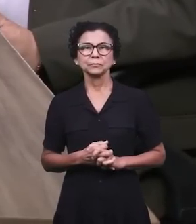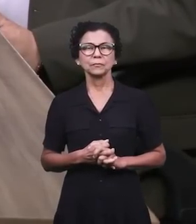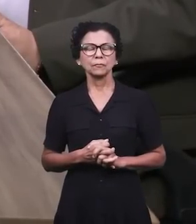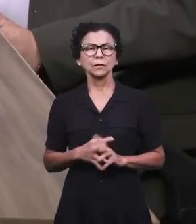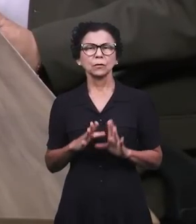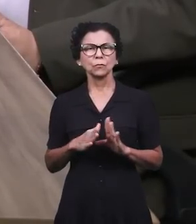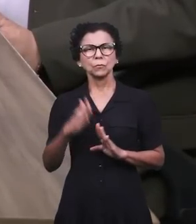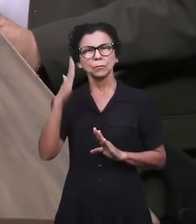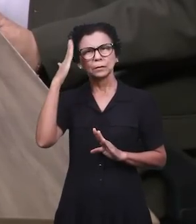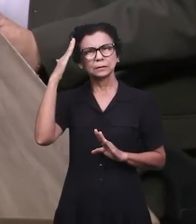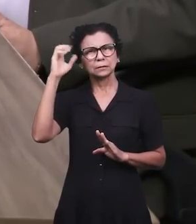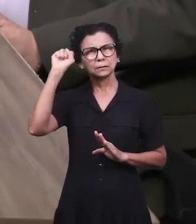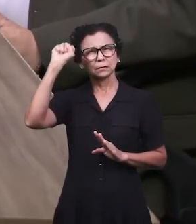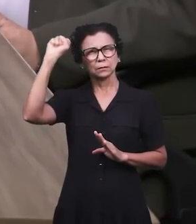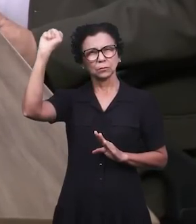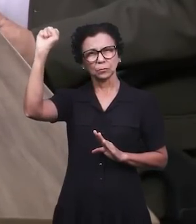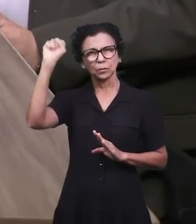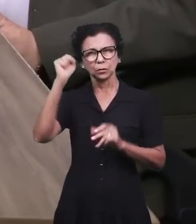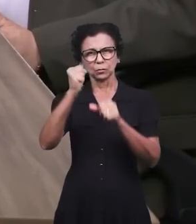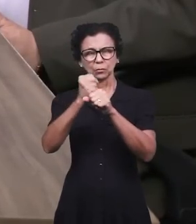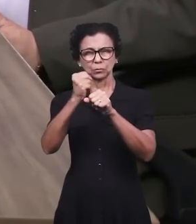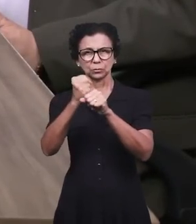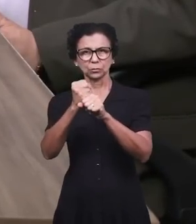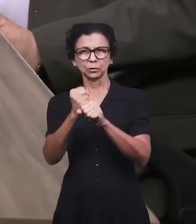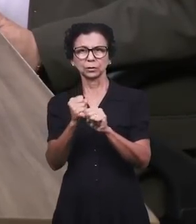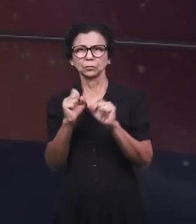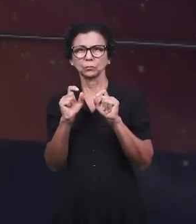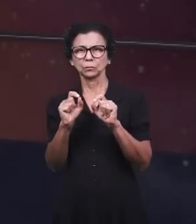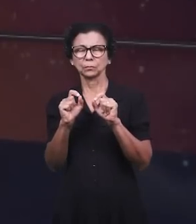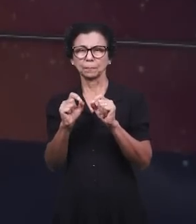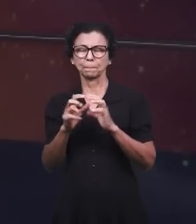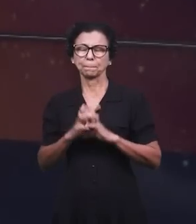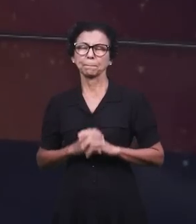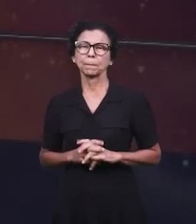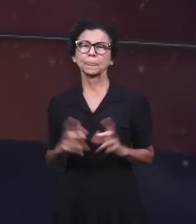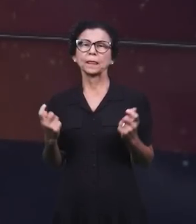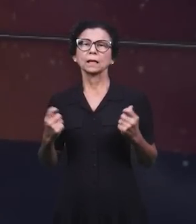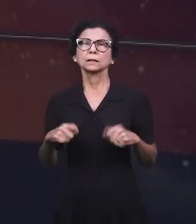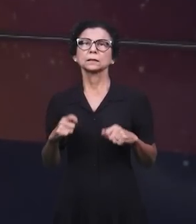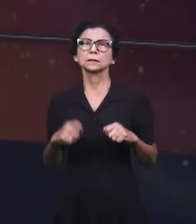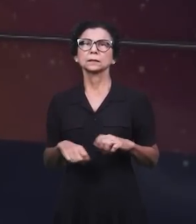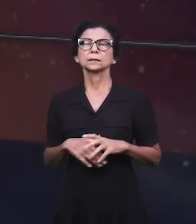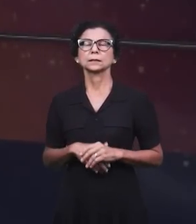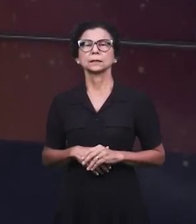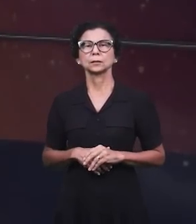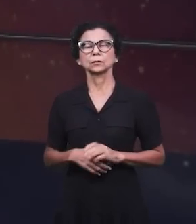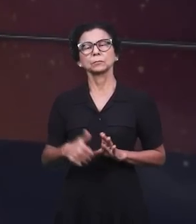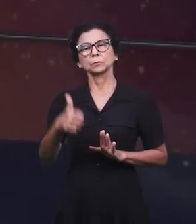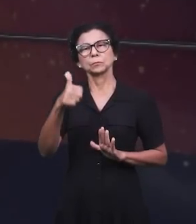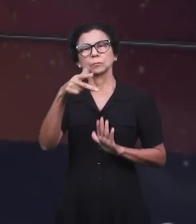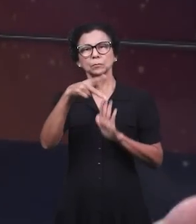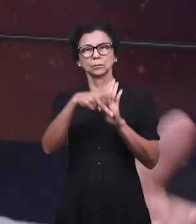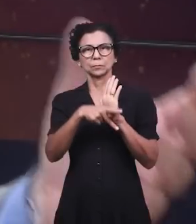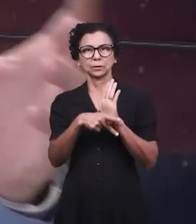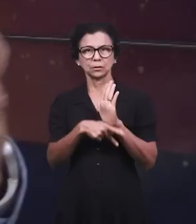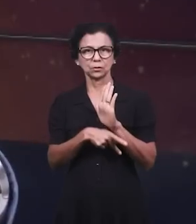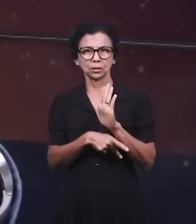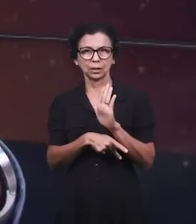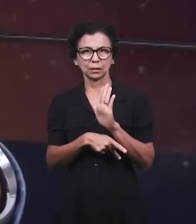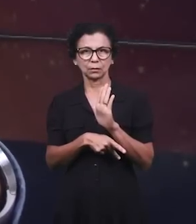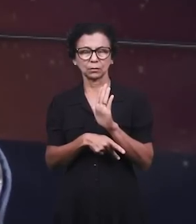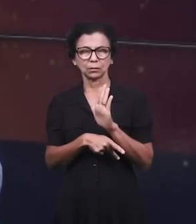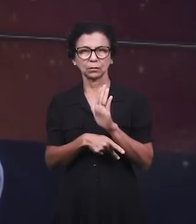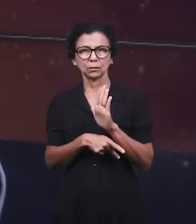de Salomão, o que foi necessário? Foi necessário, primeiro, o projeto. E